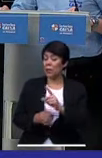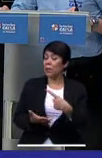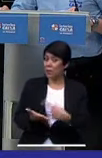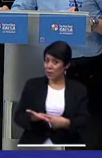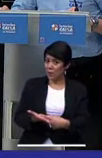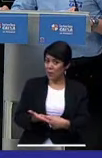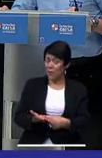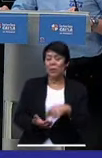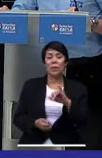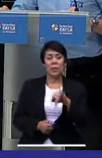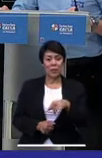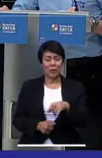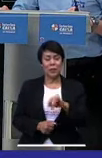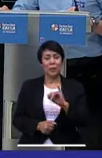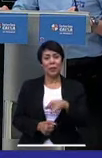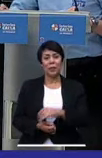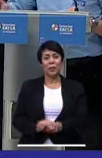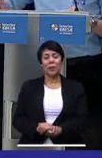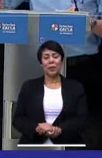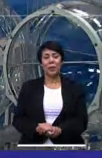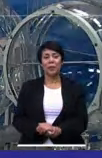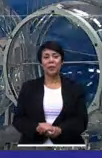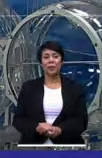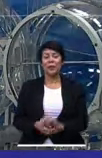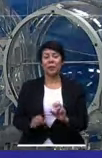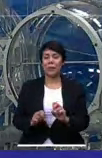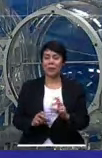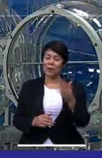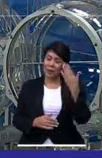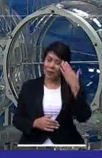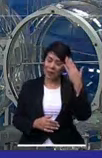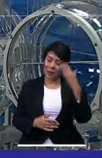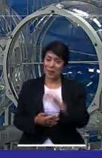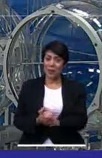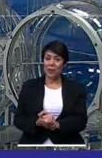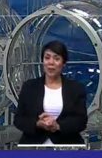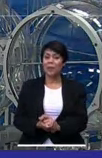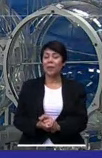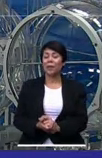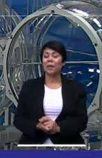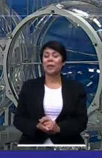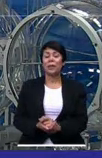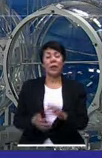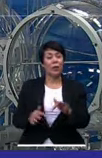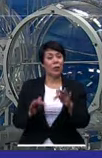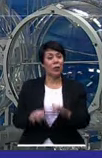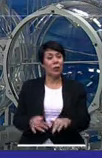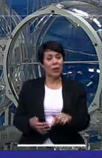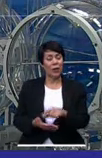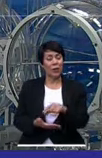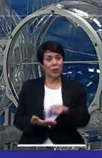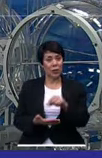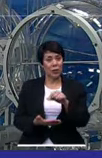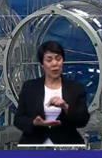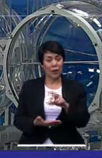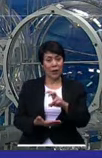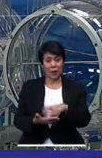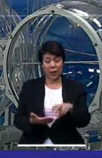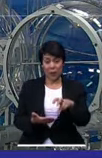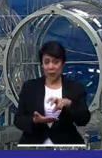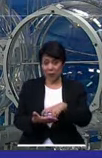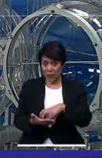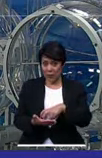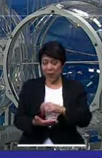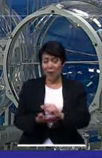Auditores, confirmam? Sim, confirmo. Sim, confirmo. Obrigado. Este foi o sorteio da Quina, concurso